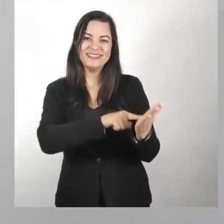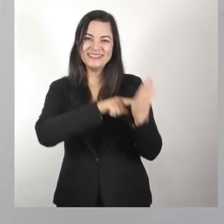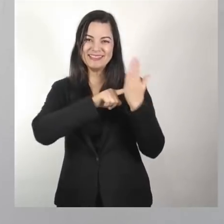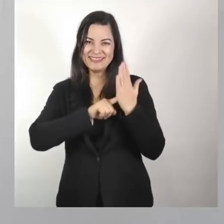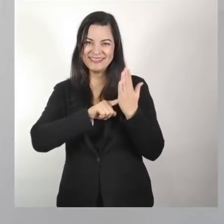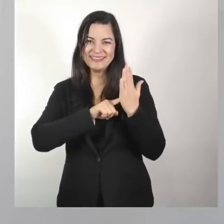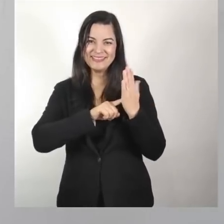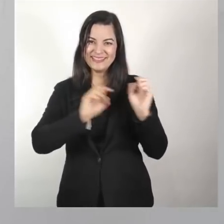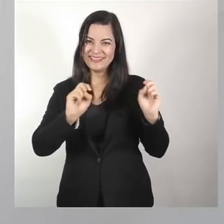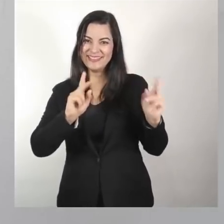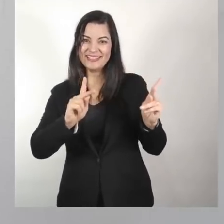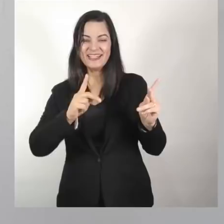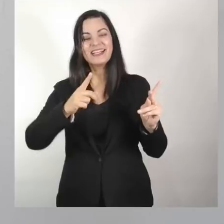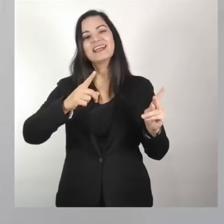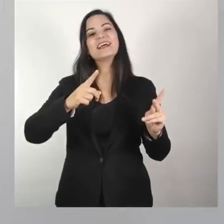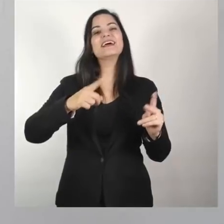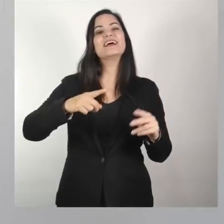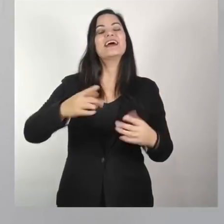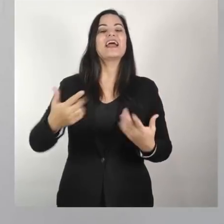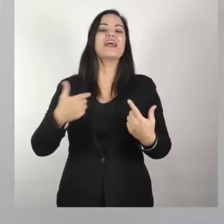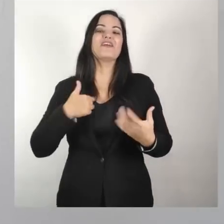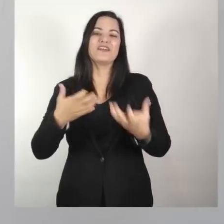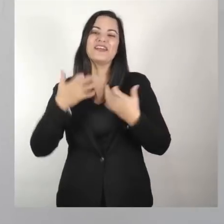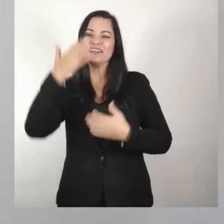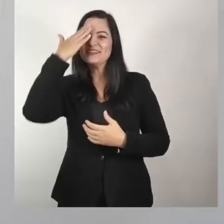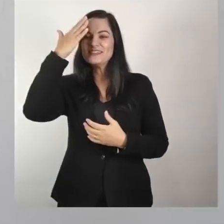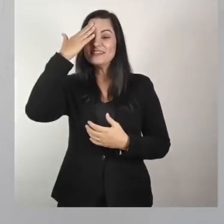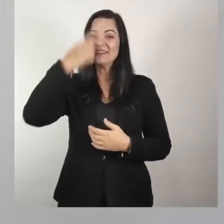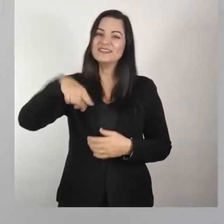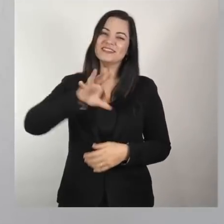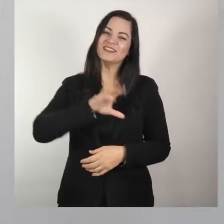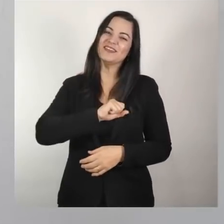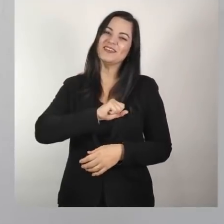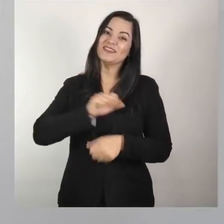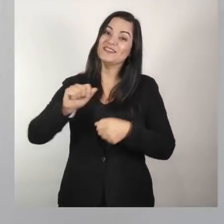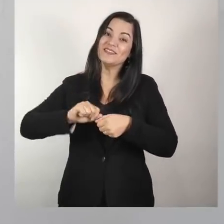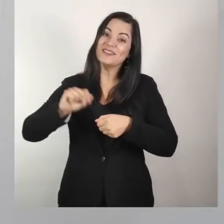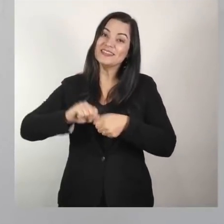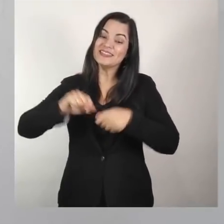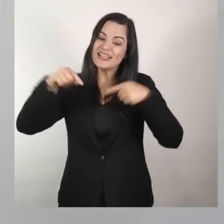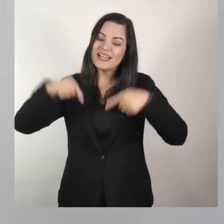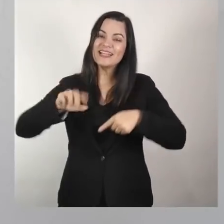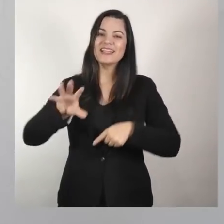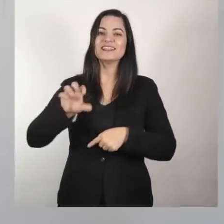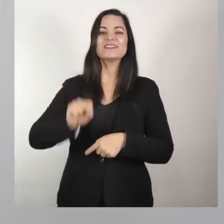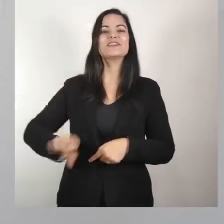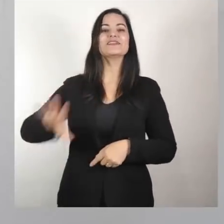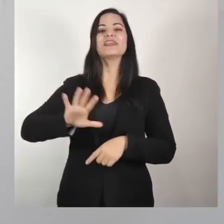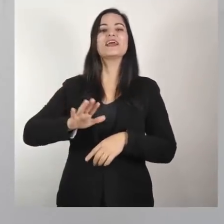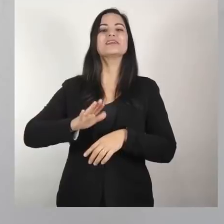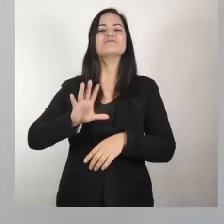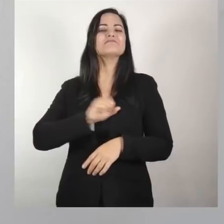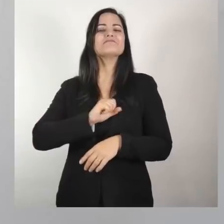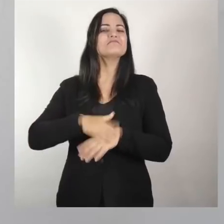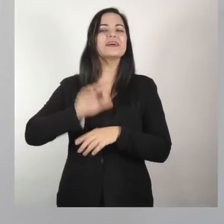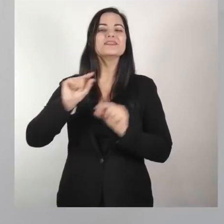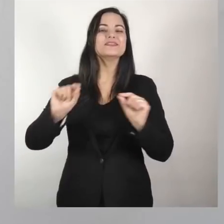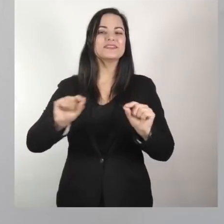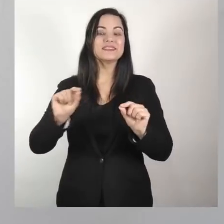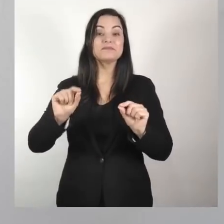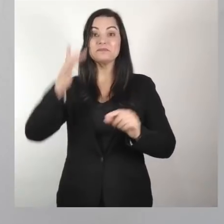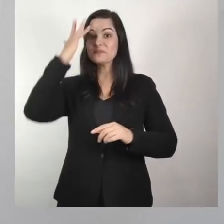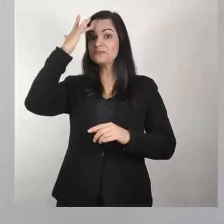vão arrasar na confecção, me mostrar o que vocês mais gostam de fazer na nossa região, a região